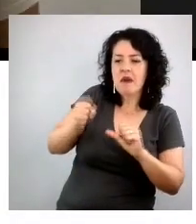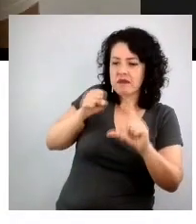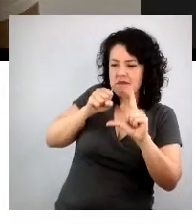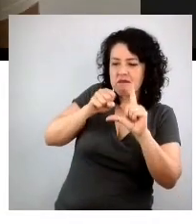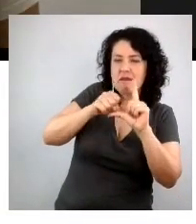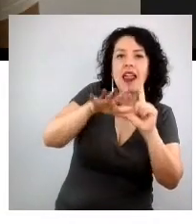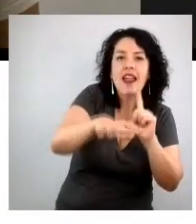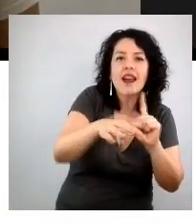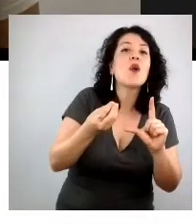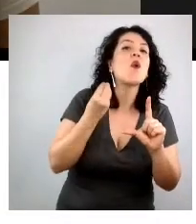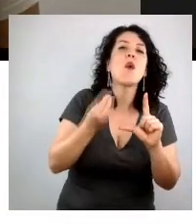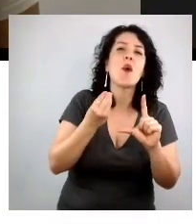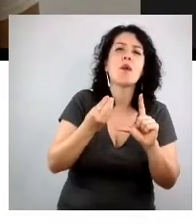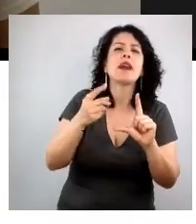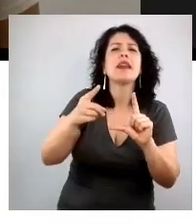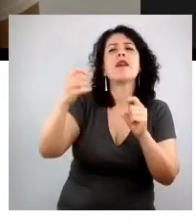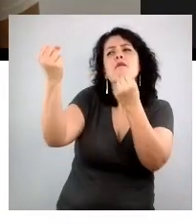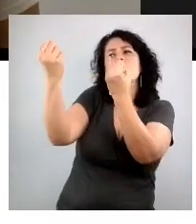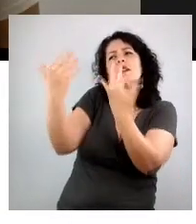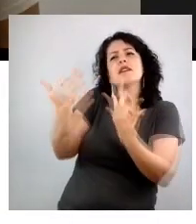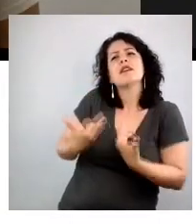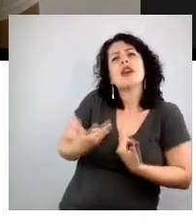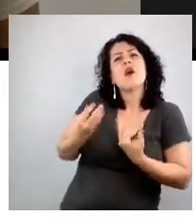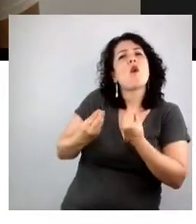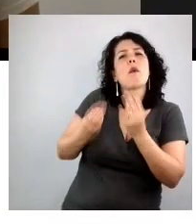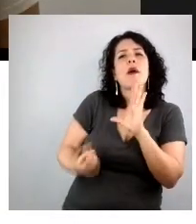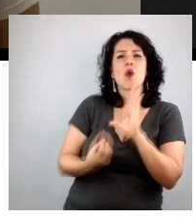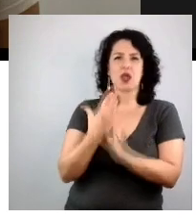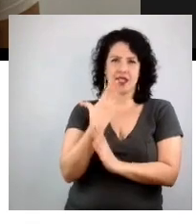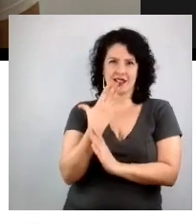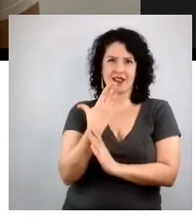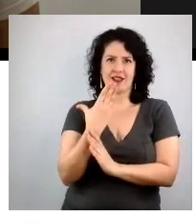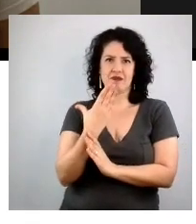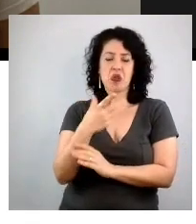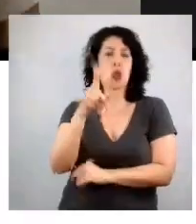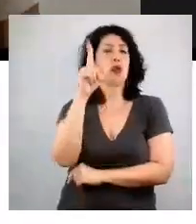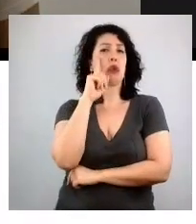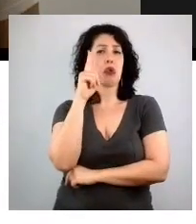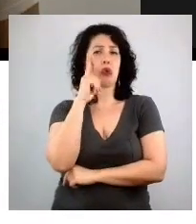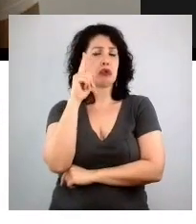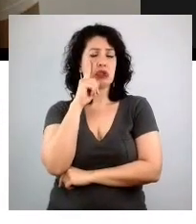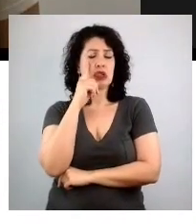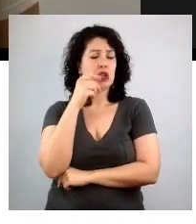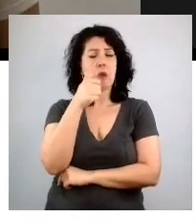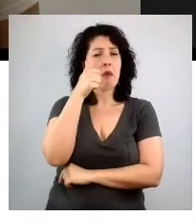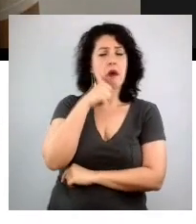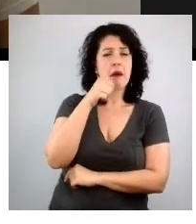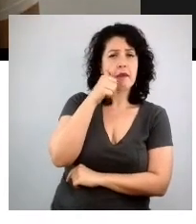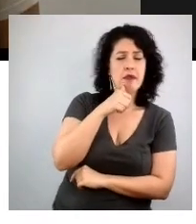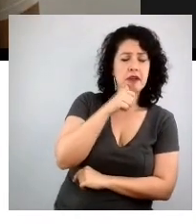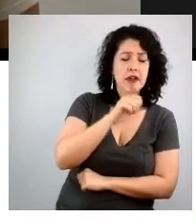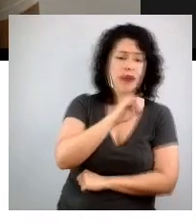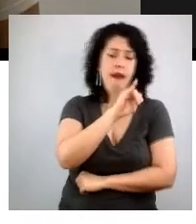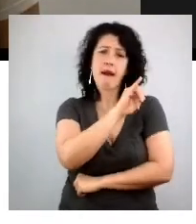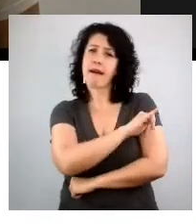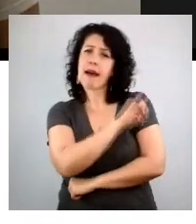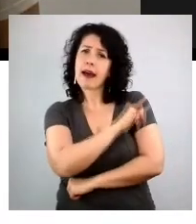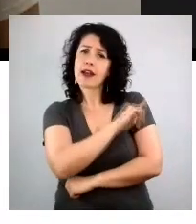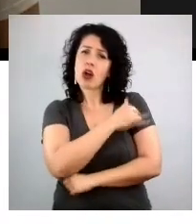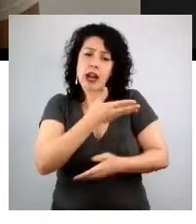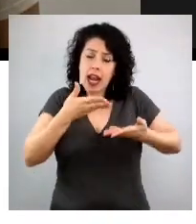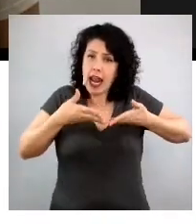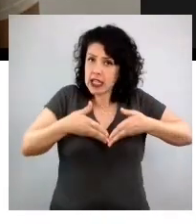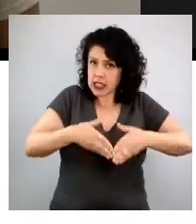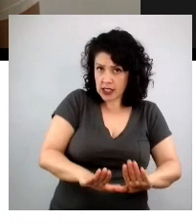para as pessoas como é que aconteceu um belo dia, uma carioca, né, nascida em comunidade, se torna uma